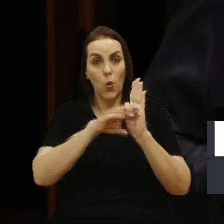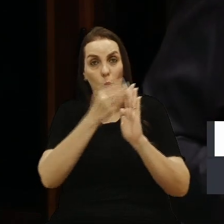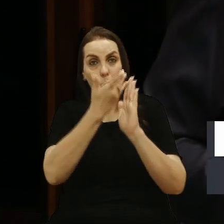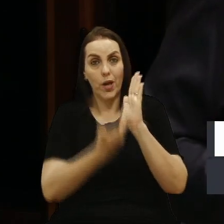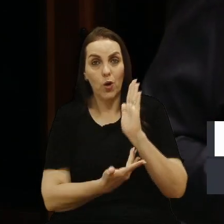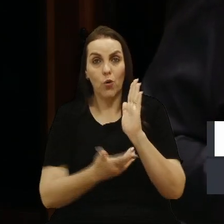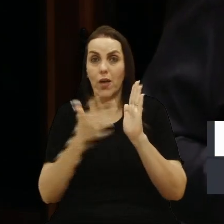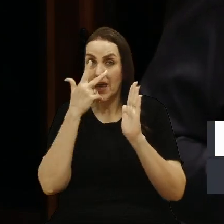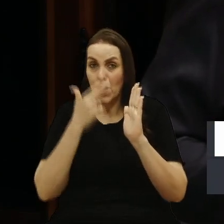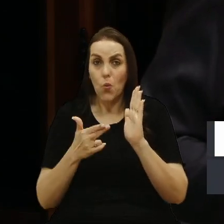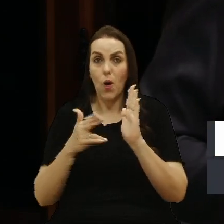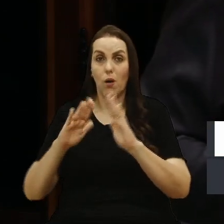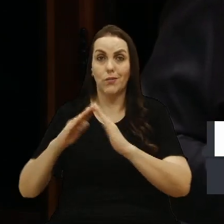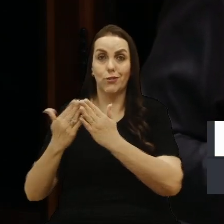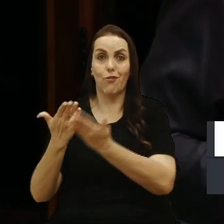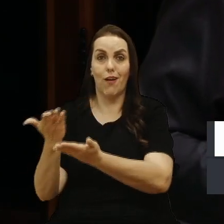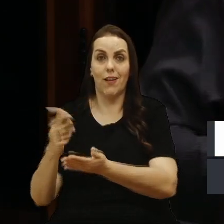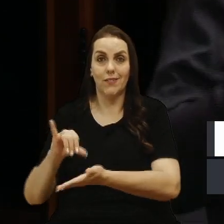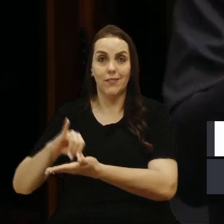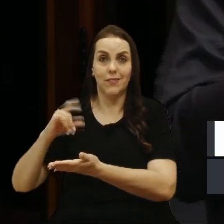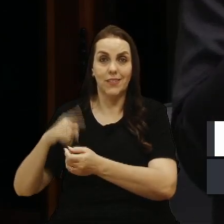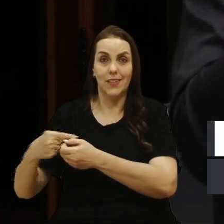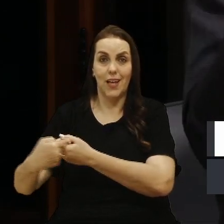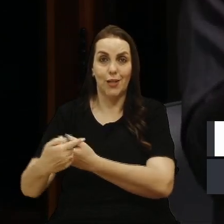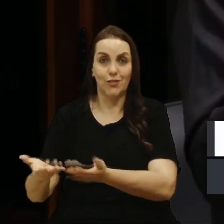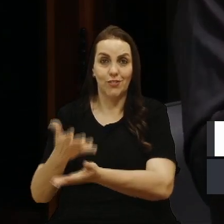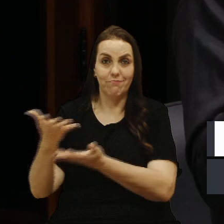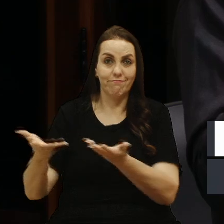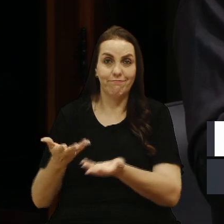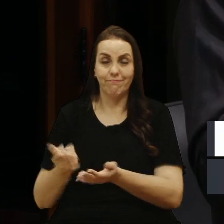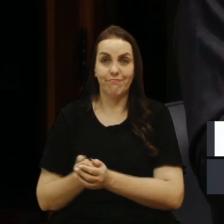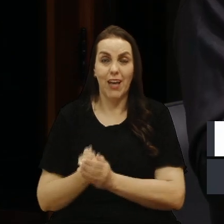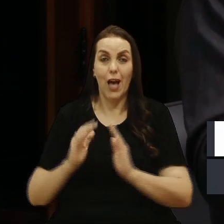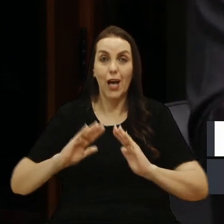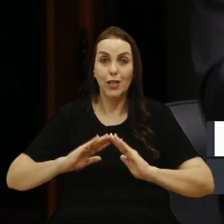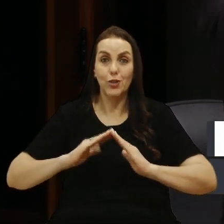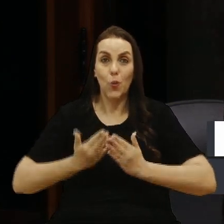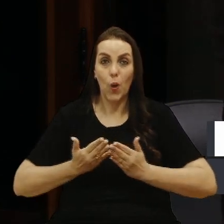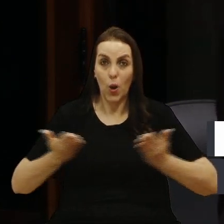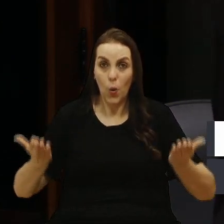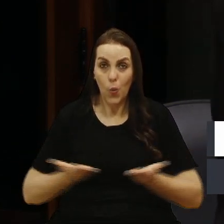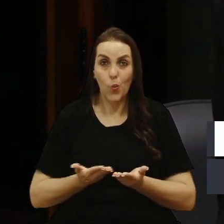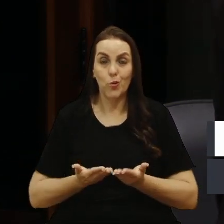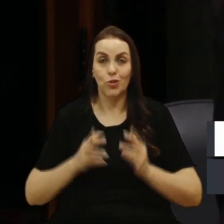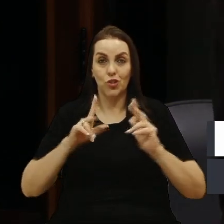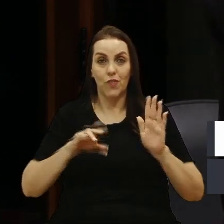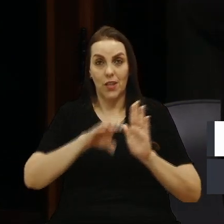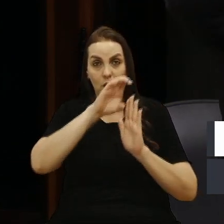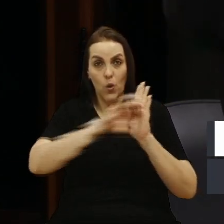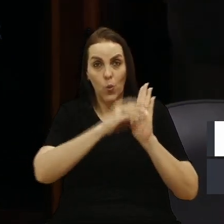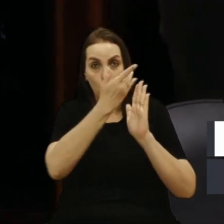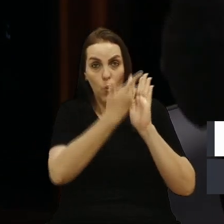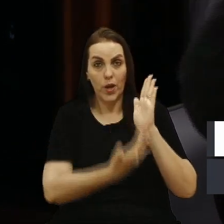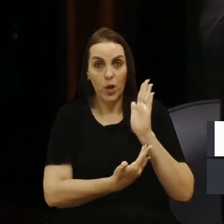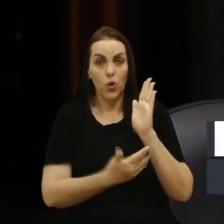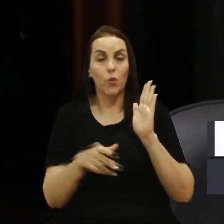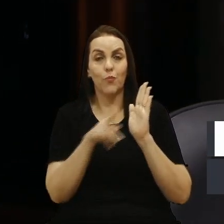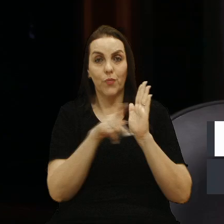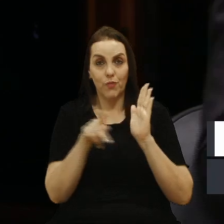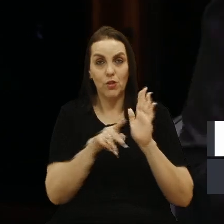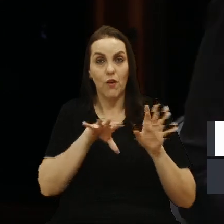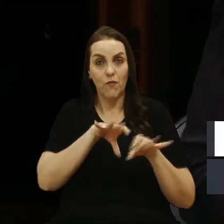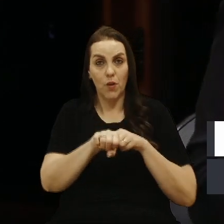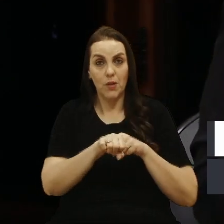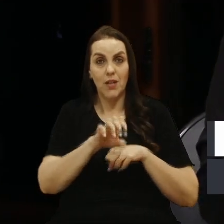outras escolas. Uma parte, vereador Lucas. A escola que faz a diferença hoje no seu currículo com professores formados é